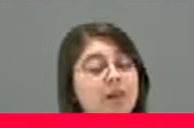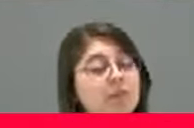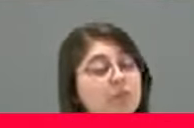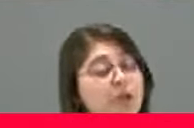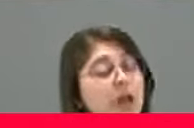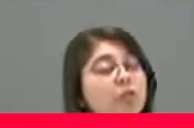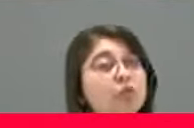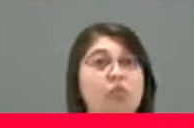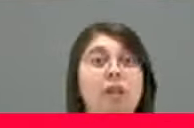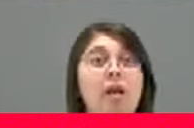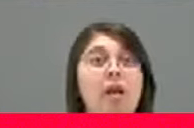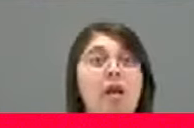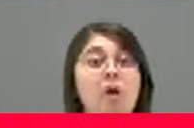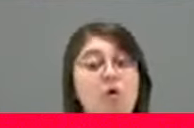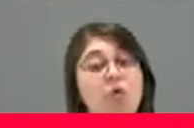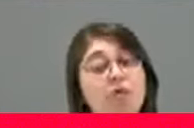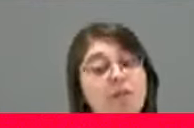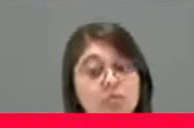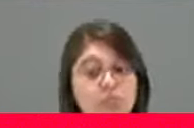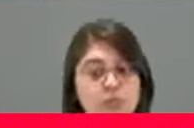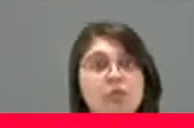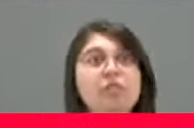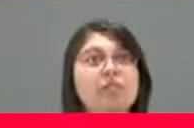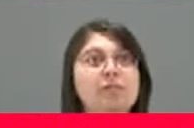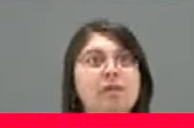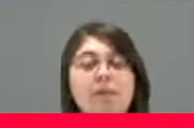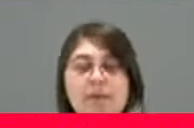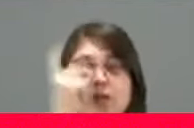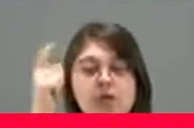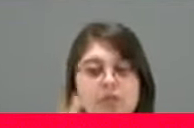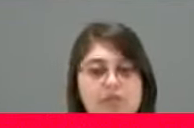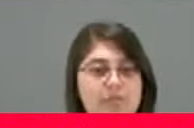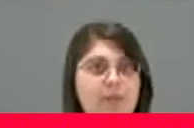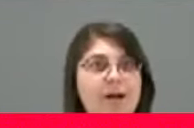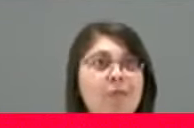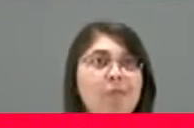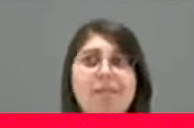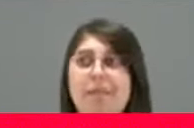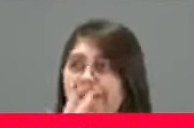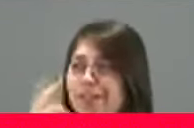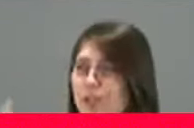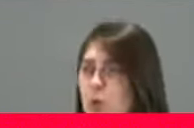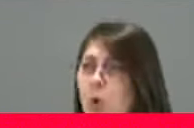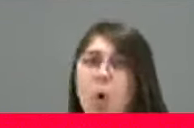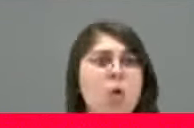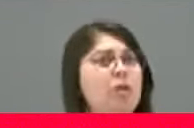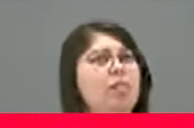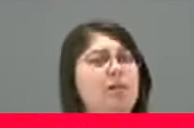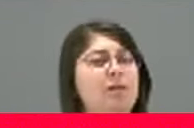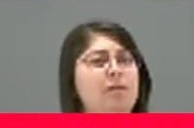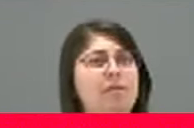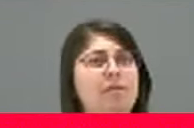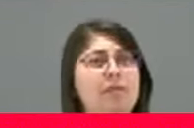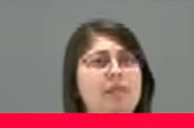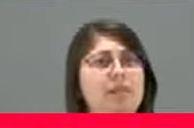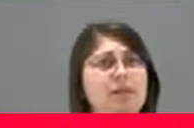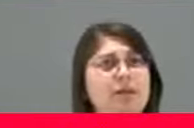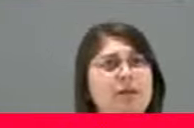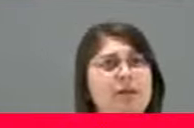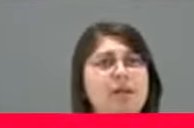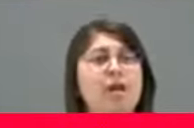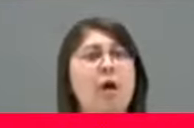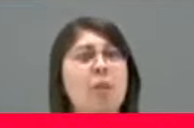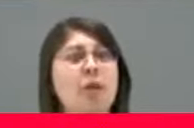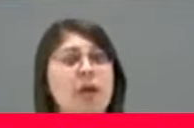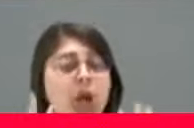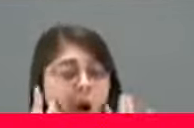fazer justiça com os trabalhadores e o governo contra. Parece que o ministro Tachad olha sempre para o contribuinte e